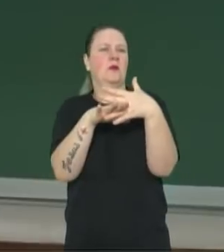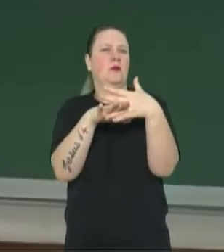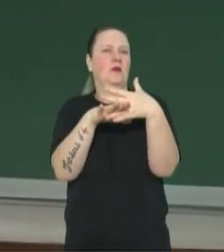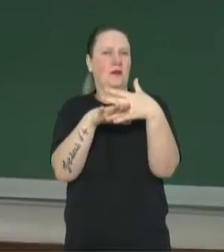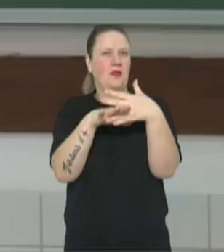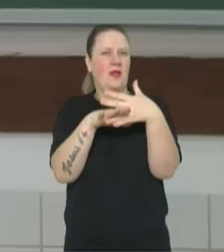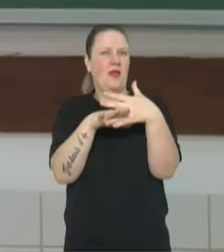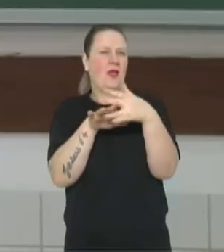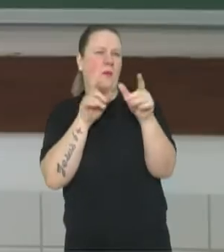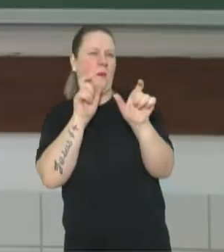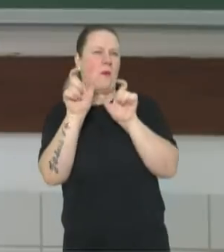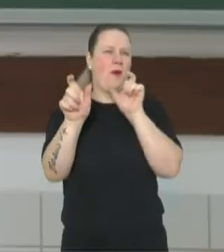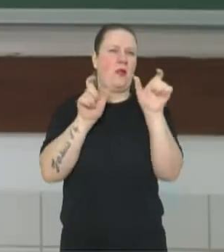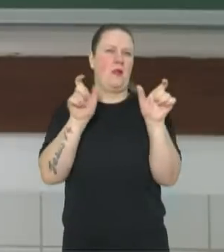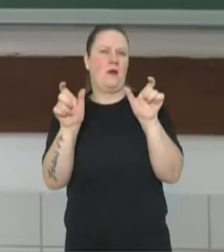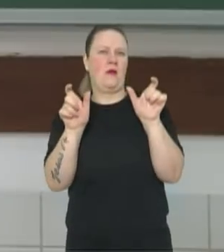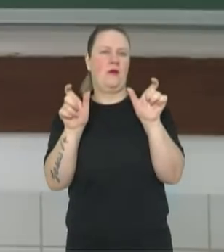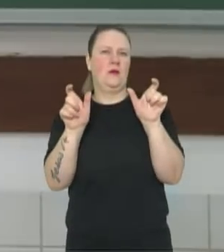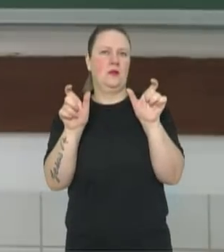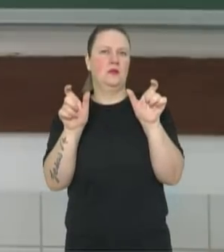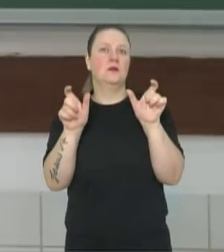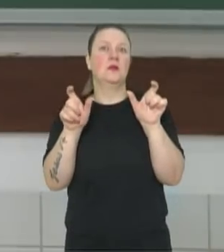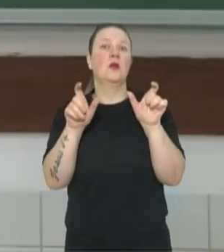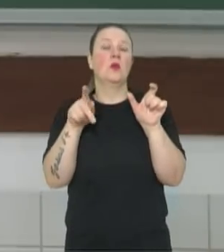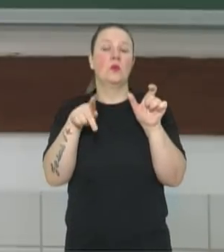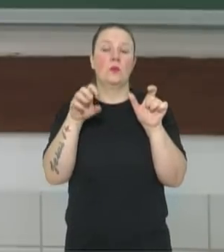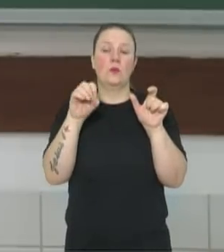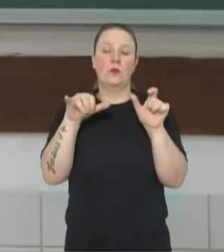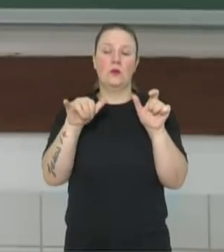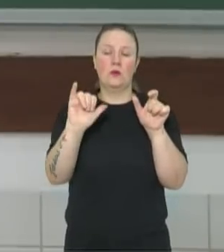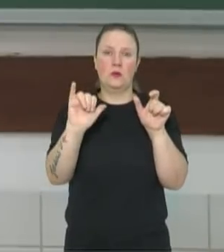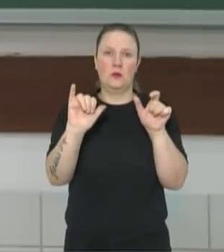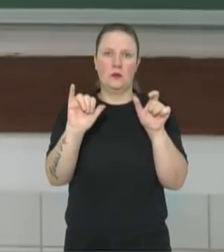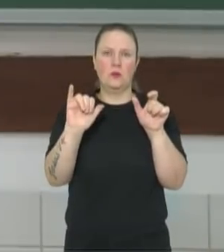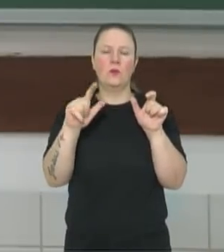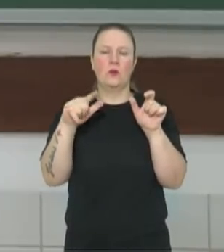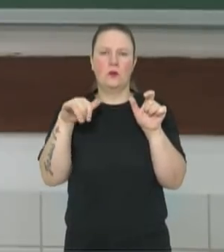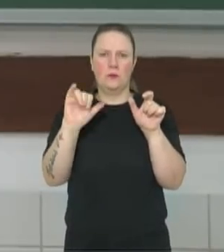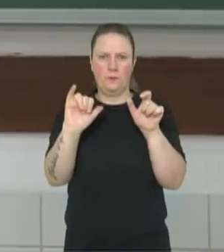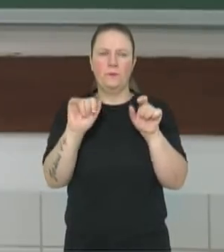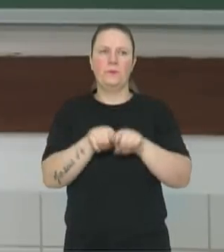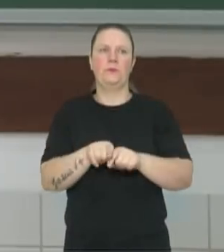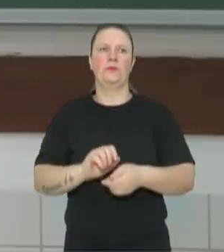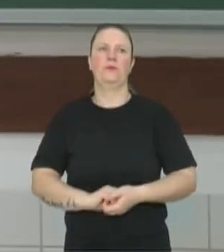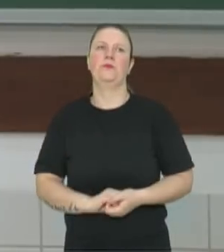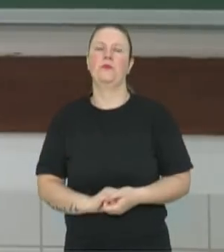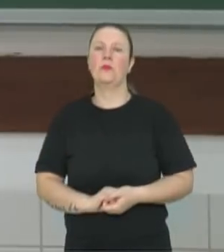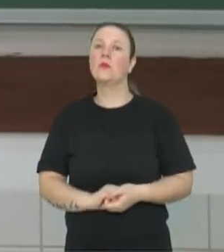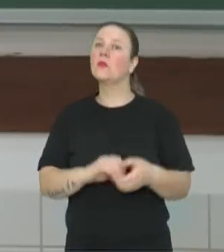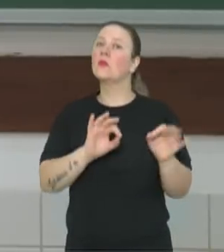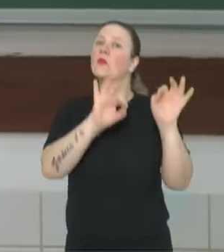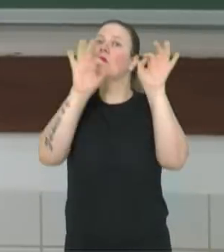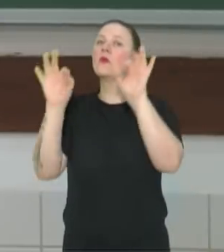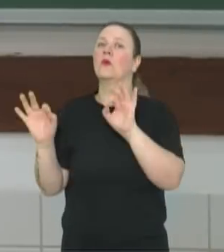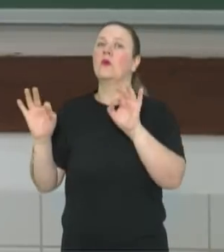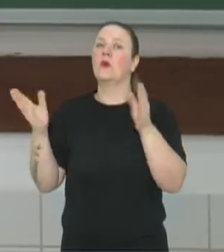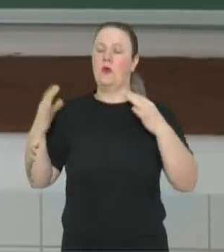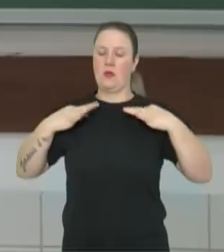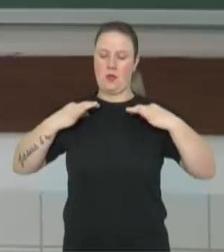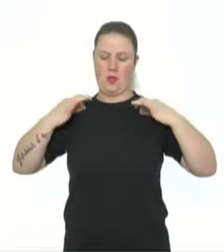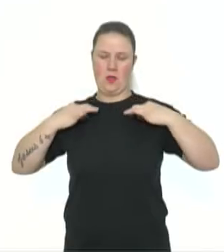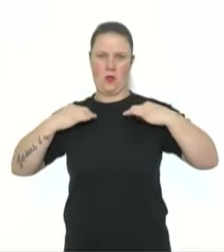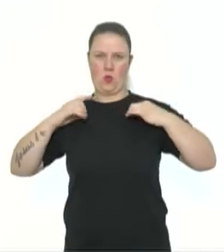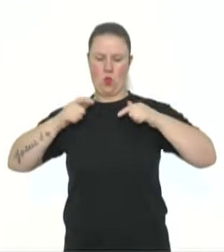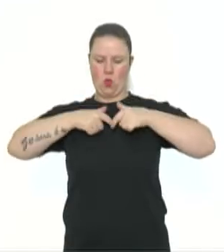palavras, ok? Então essa é uma palavra polissêmica que tem vários significados. E aí? Se está escrito isso na tua